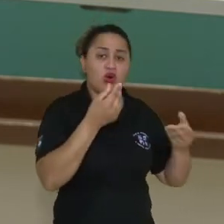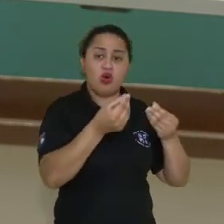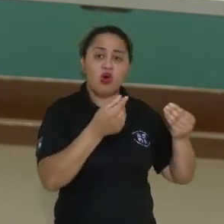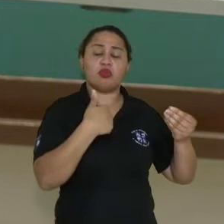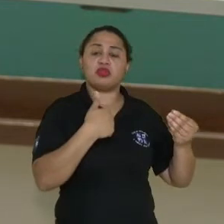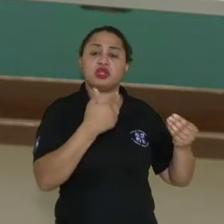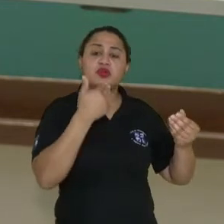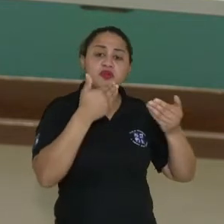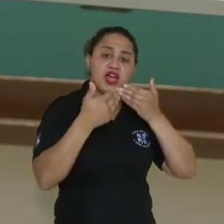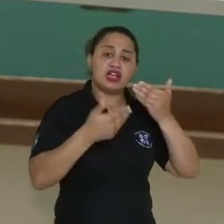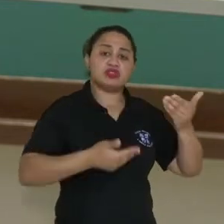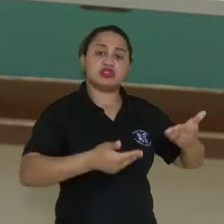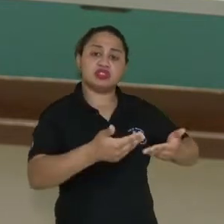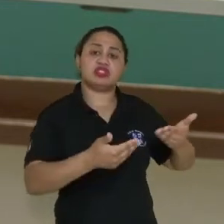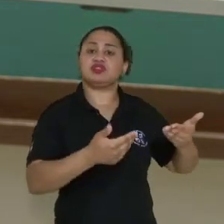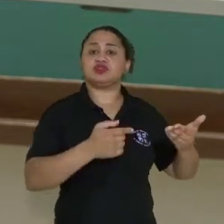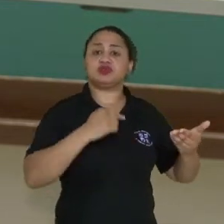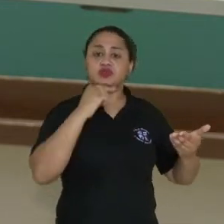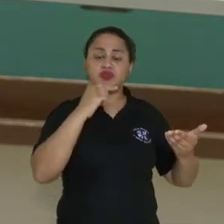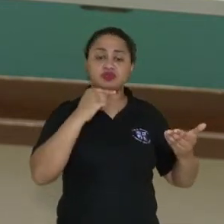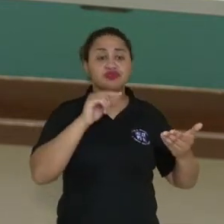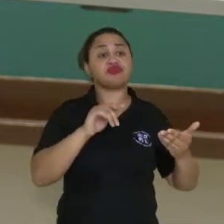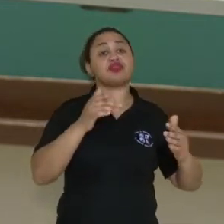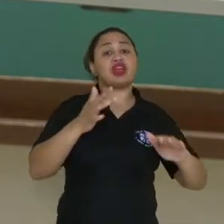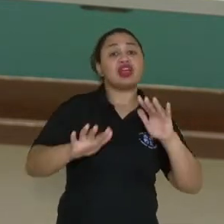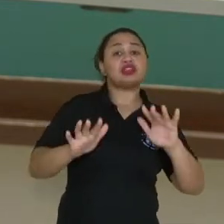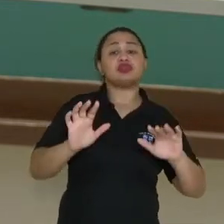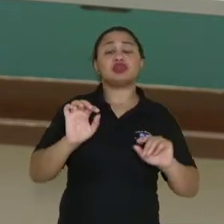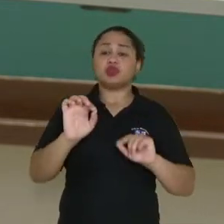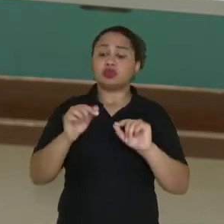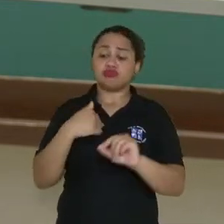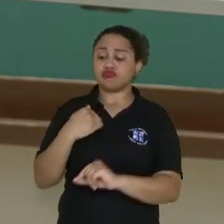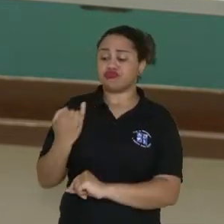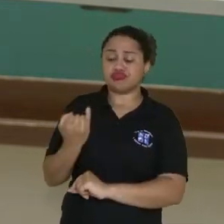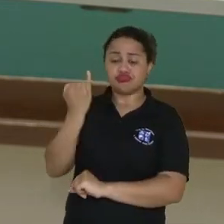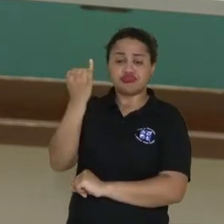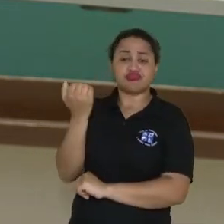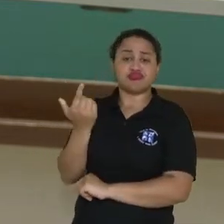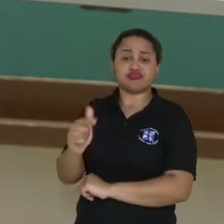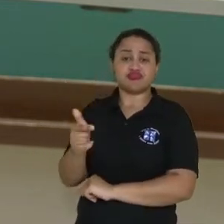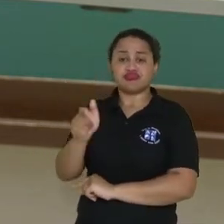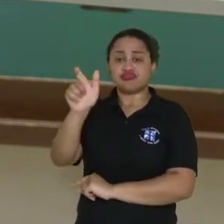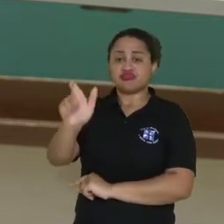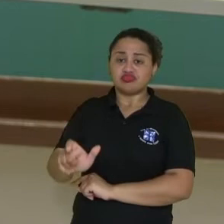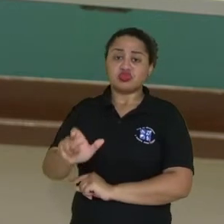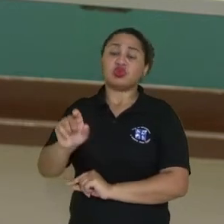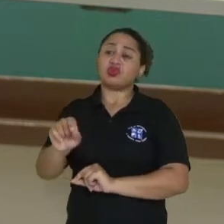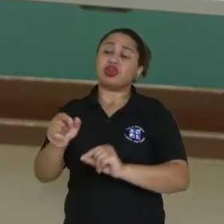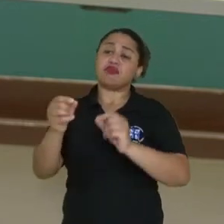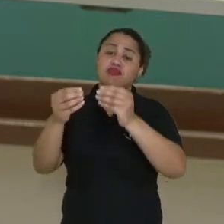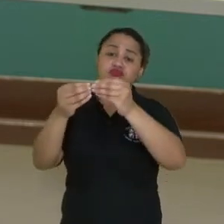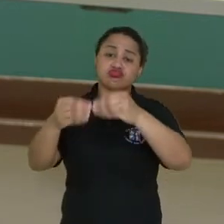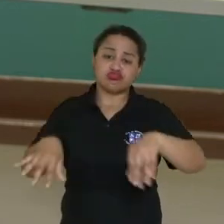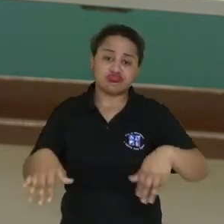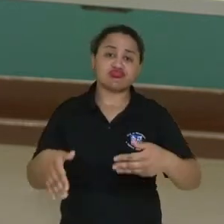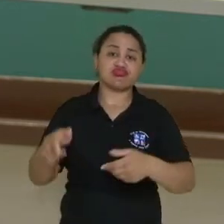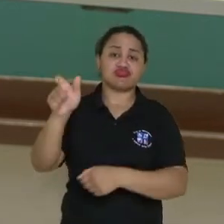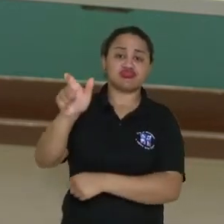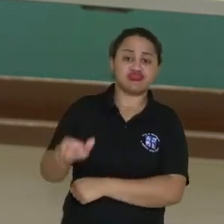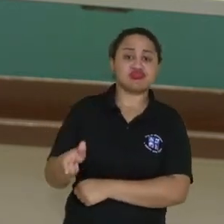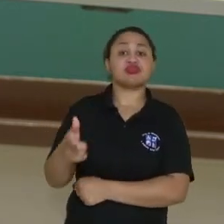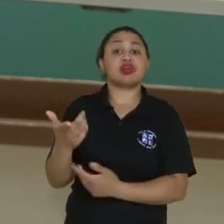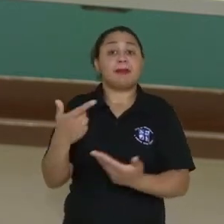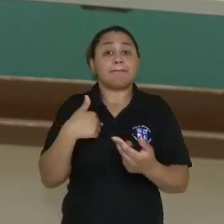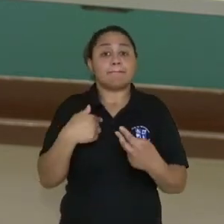de um determinado serviço, e às vezes acabam não se importando com isso, né, com o fato de tomar prejuízos, ainda que